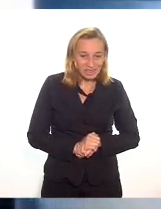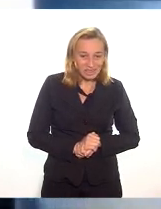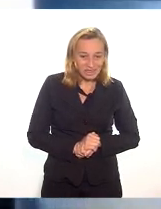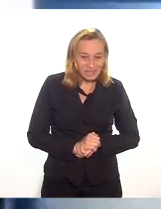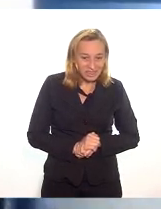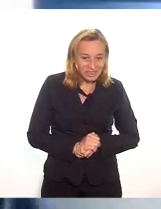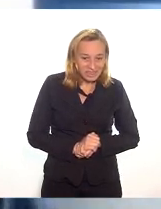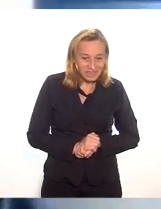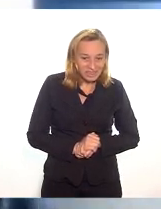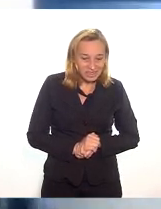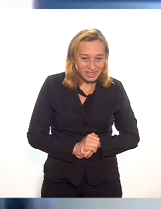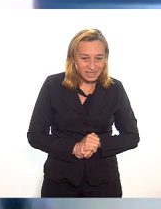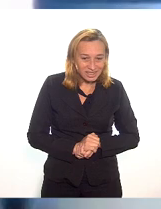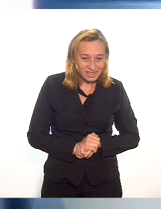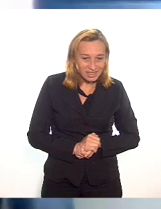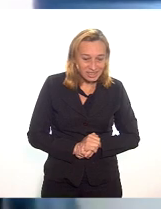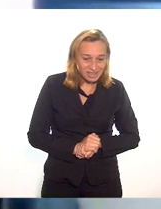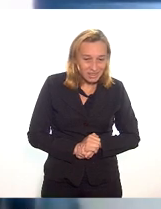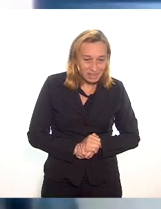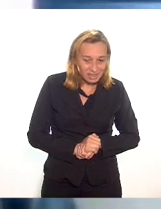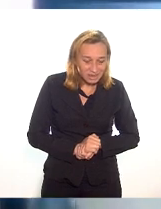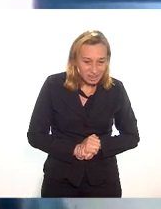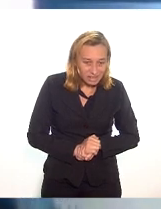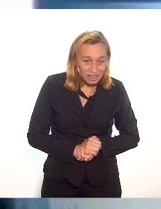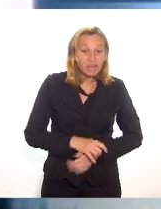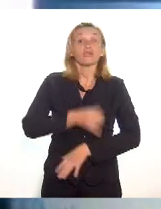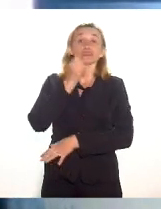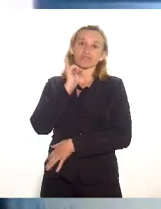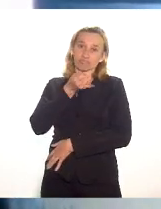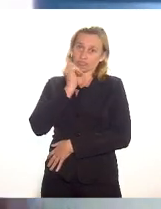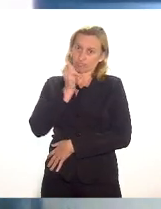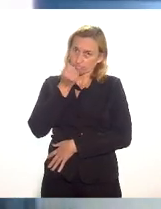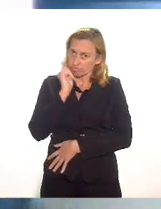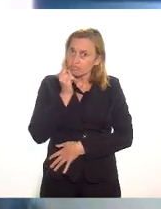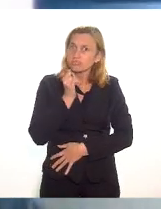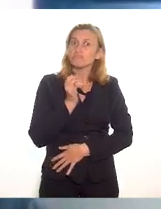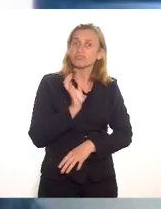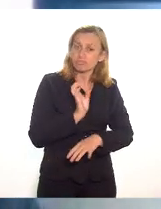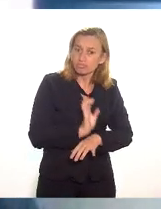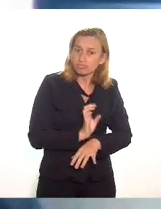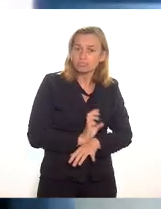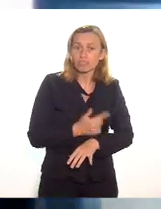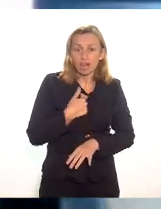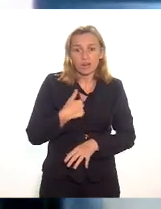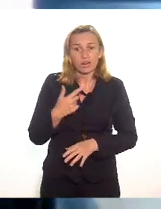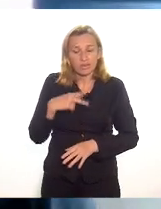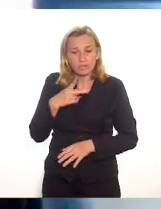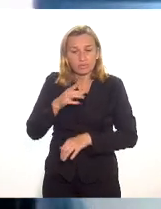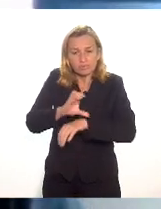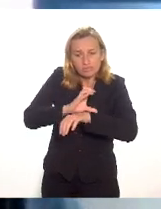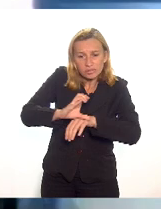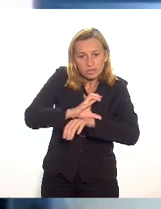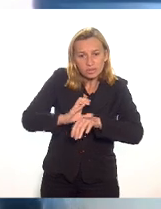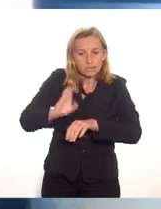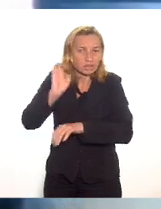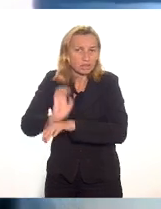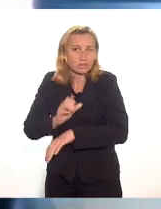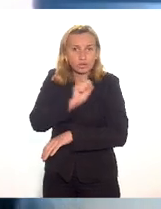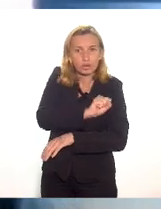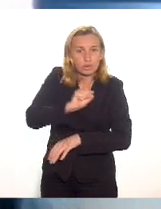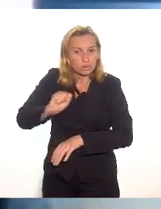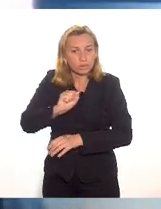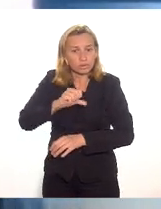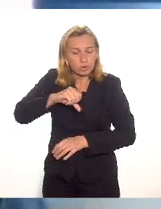também. Eu fui constituinte estadual, fui relator da Constituição Estadual. Coloquei na nossa Constituição Estadual de 89